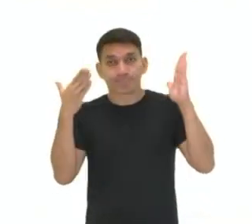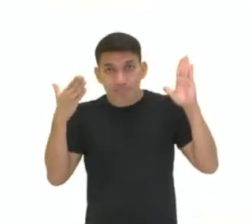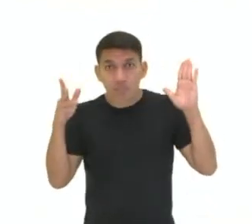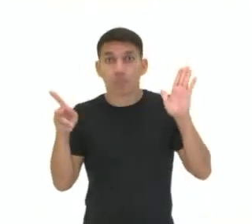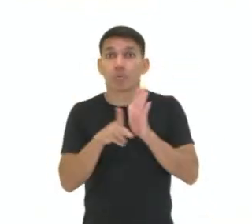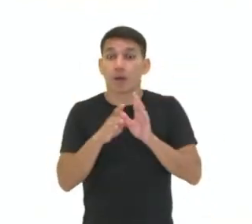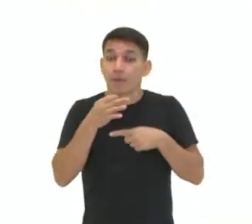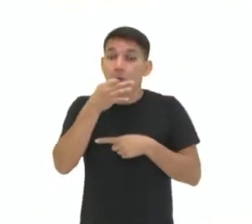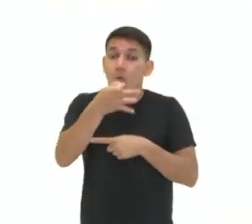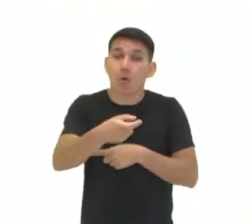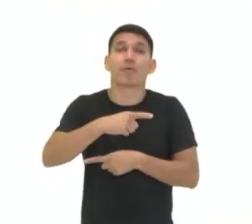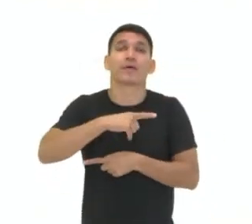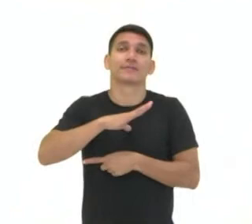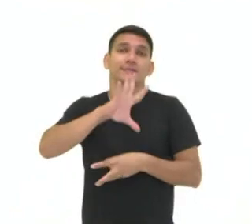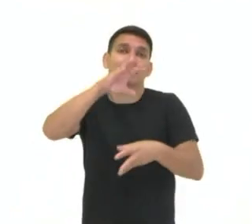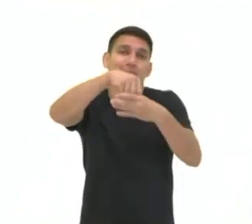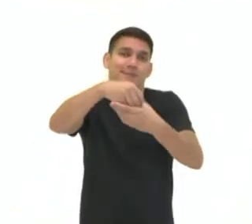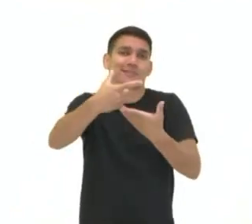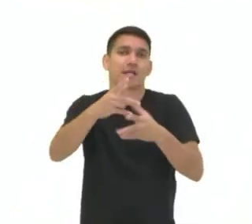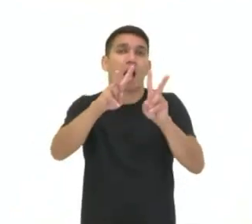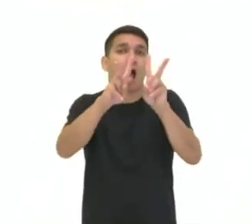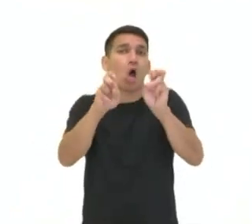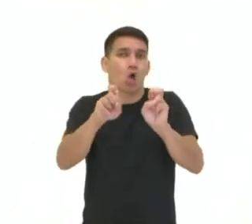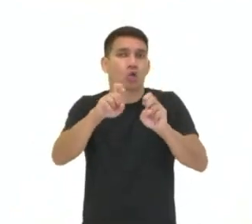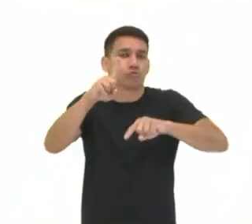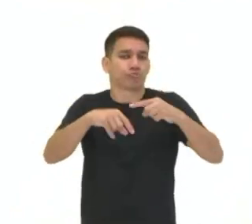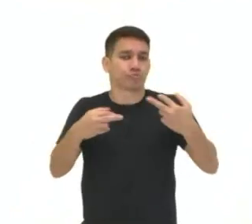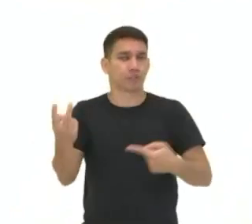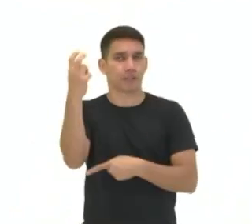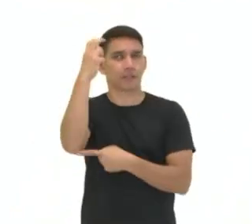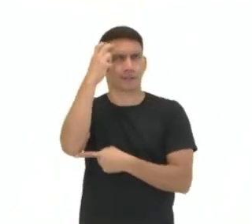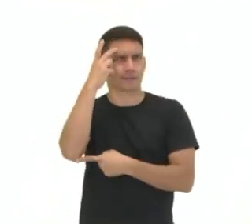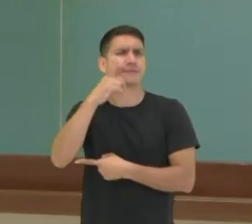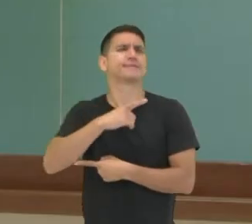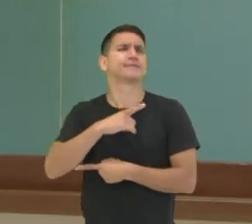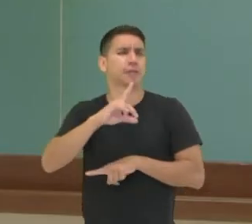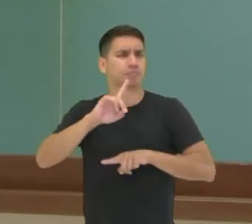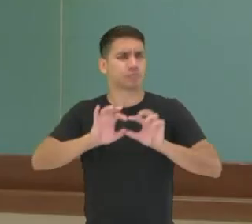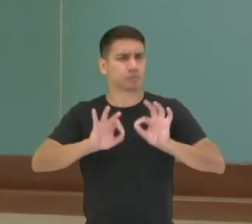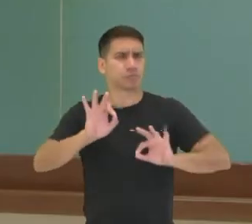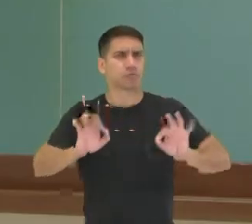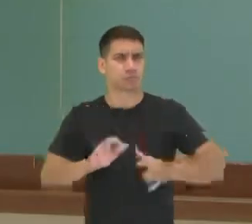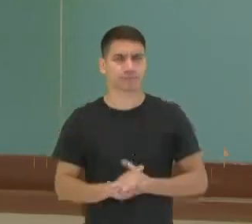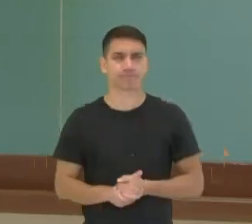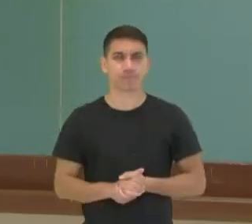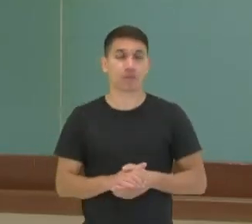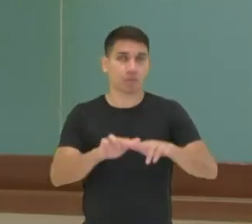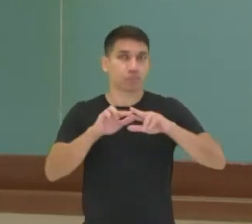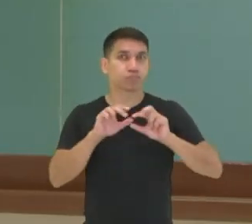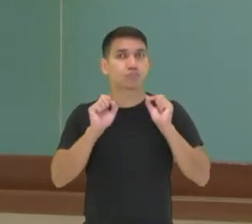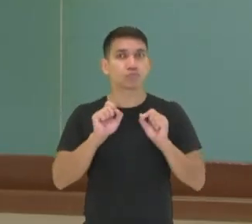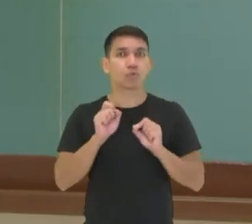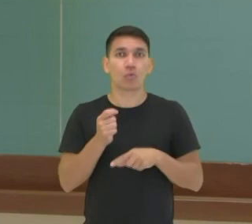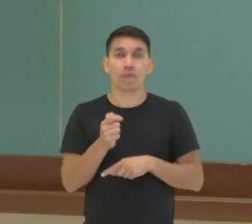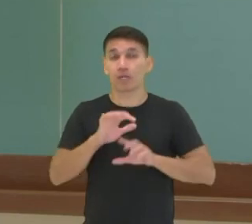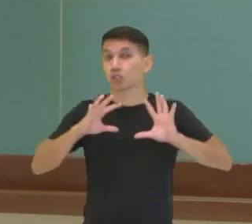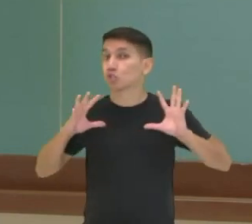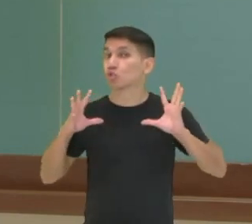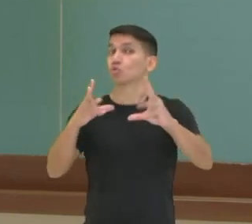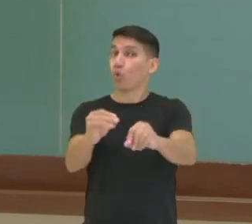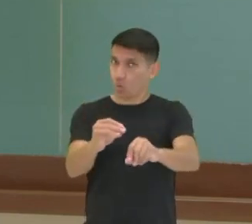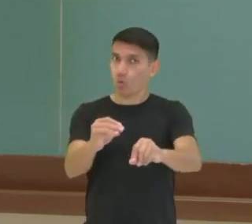ali a respeito, né, do produto cultural que está sendo resenhado. Então, praticamente todas as resenhas